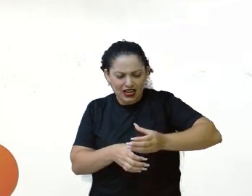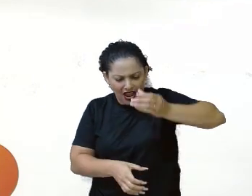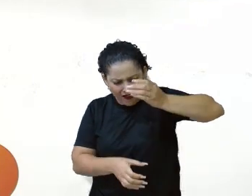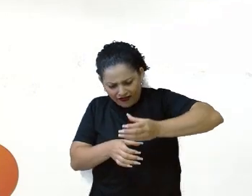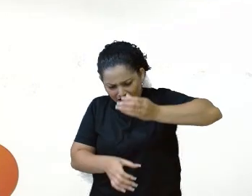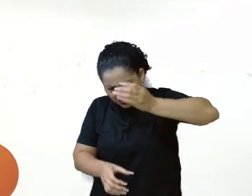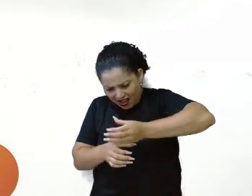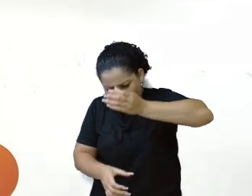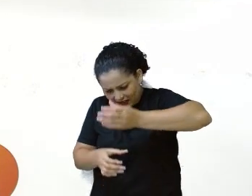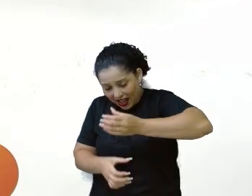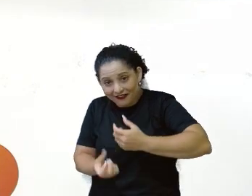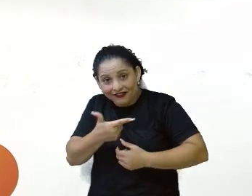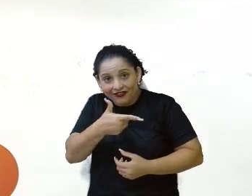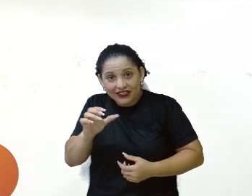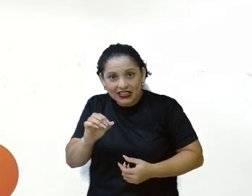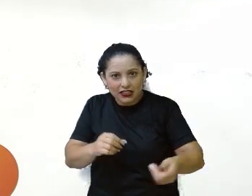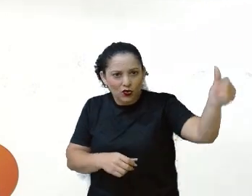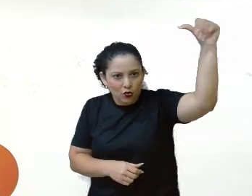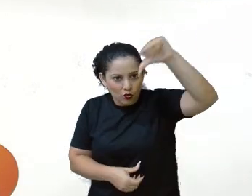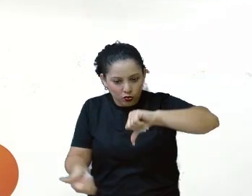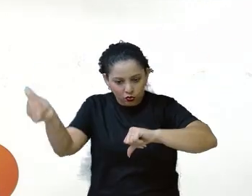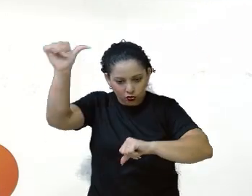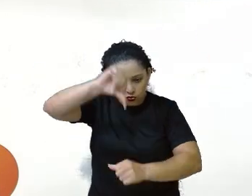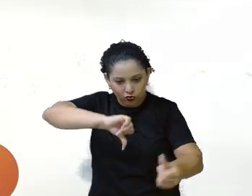para encher um deles, né?